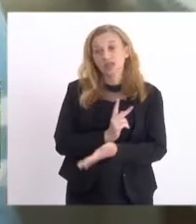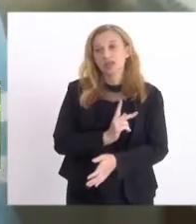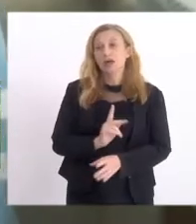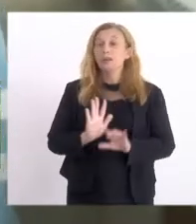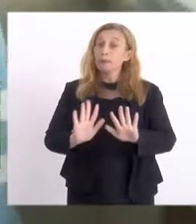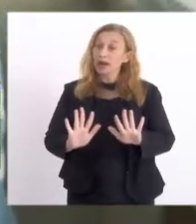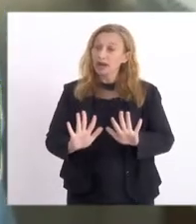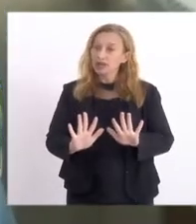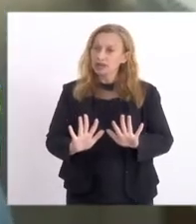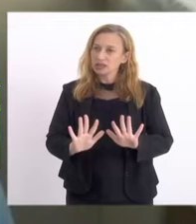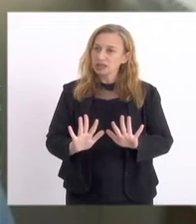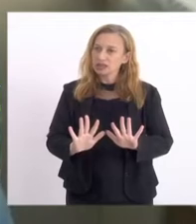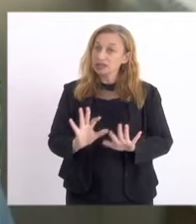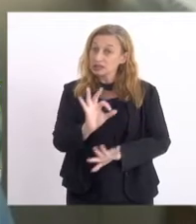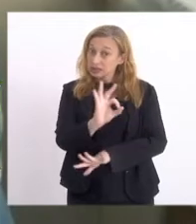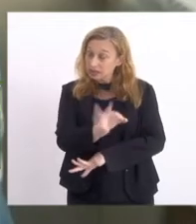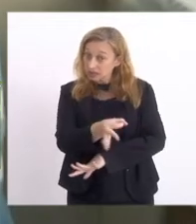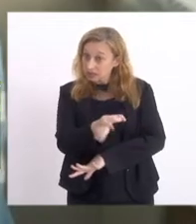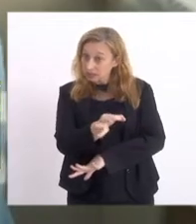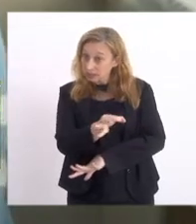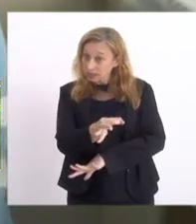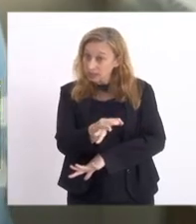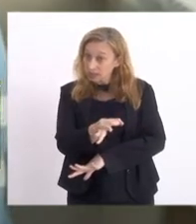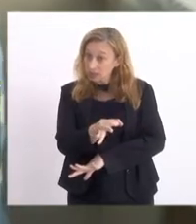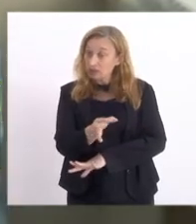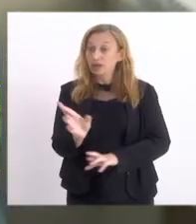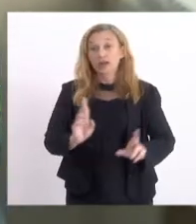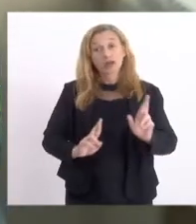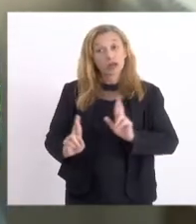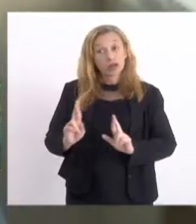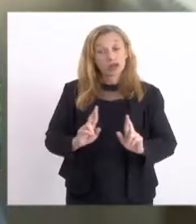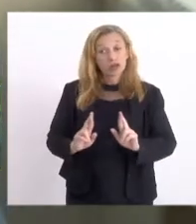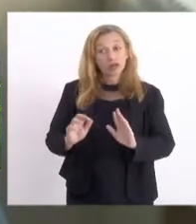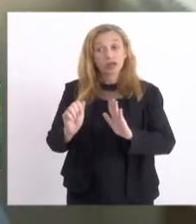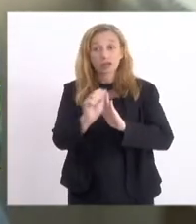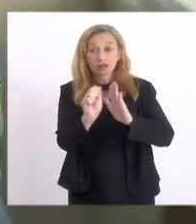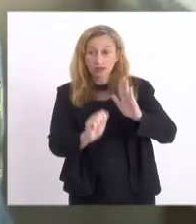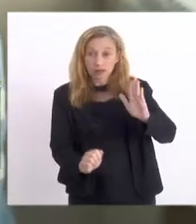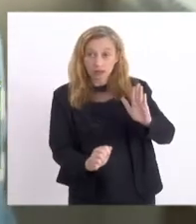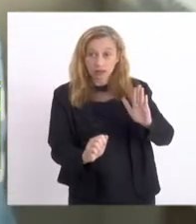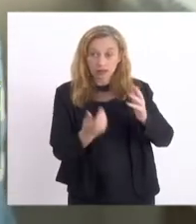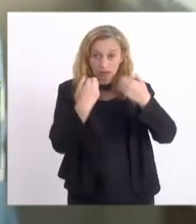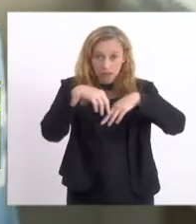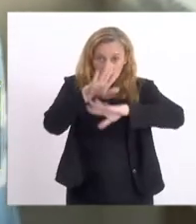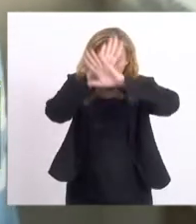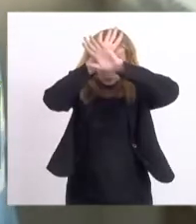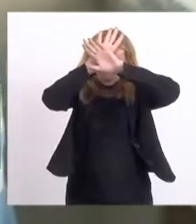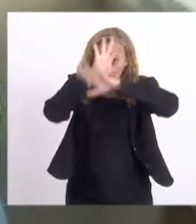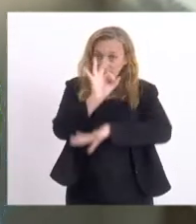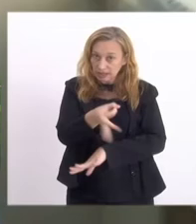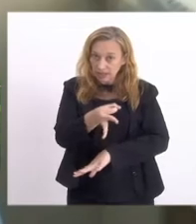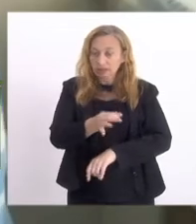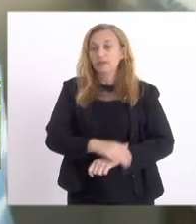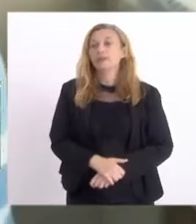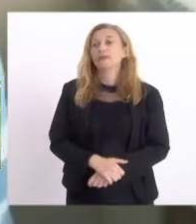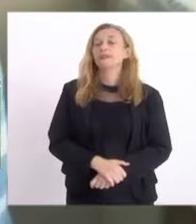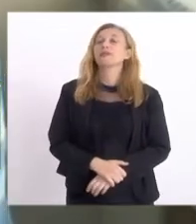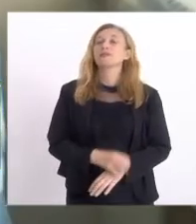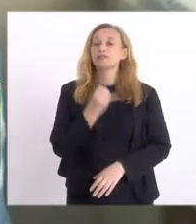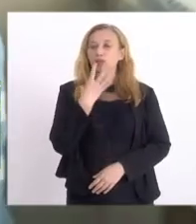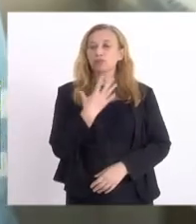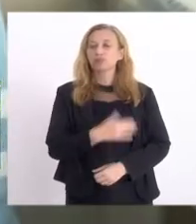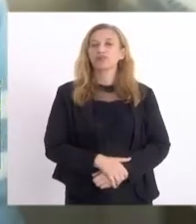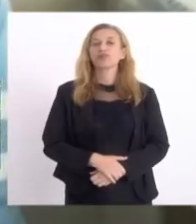Mas, sistematicamente, em relação aos templos de Candomblé e de Umbanda. Sistematicamente. Bom,